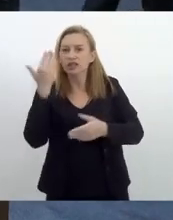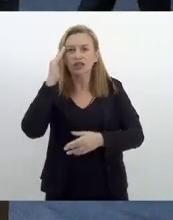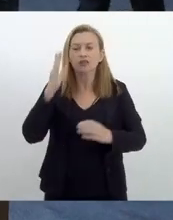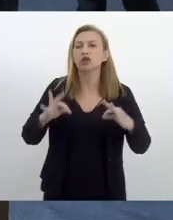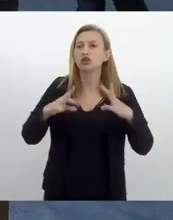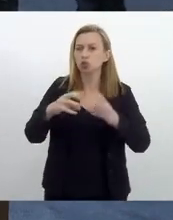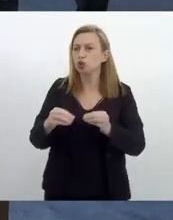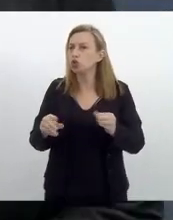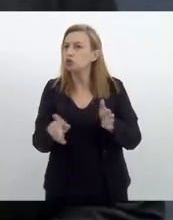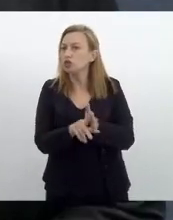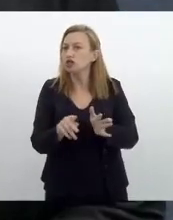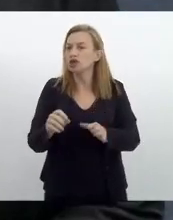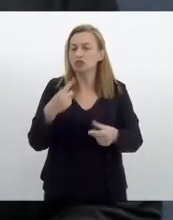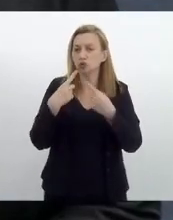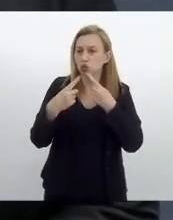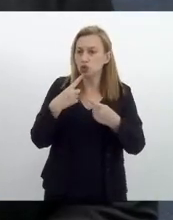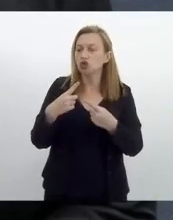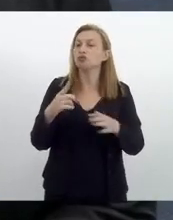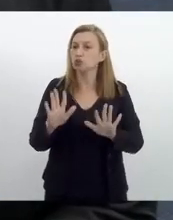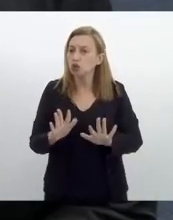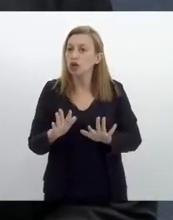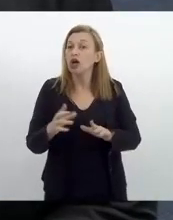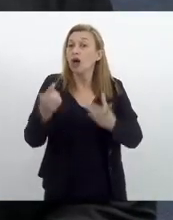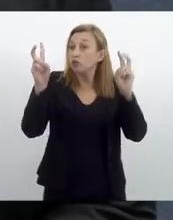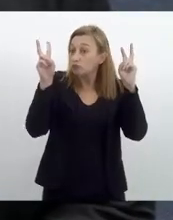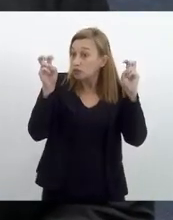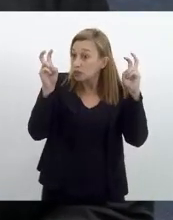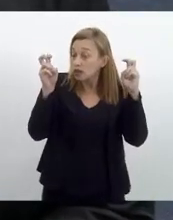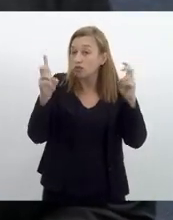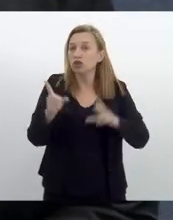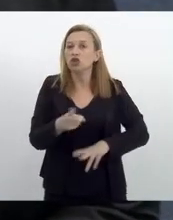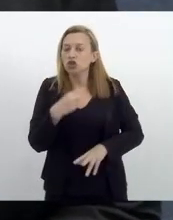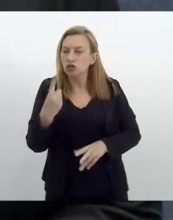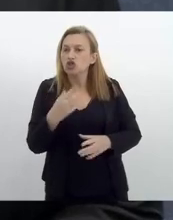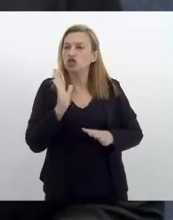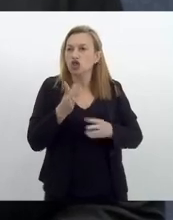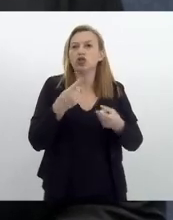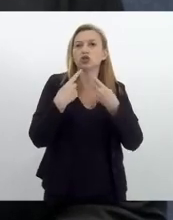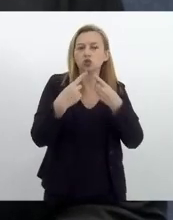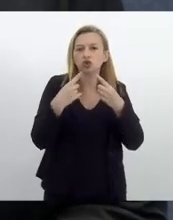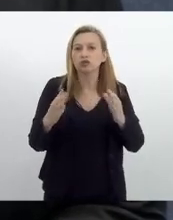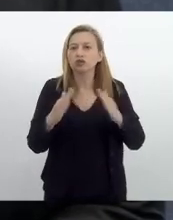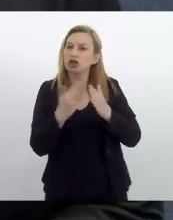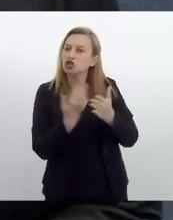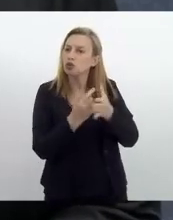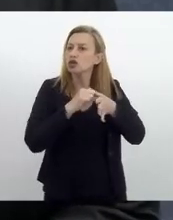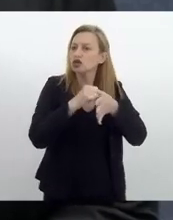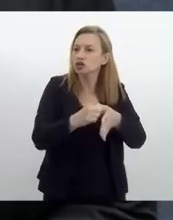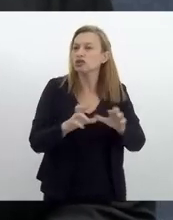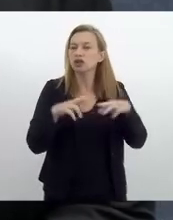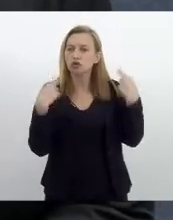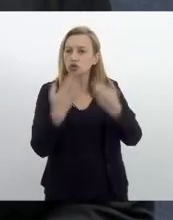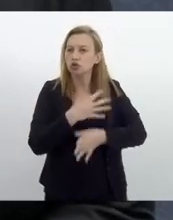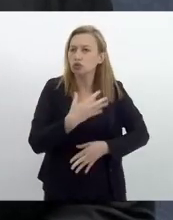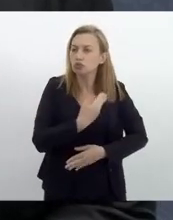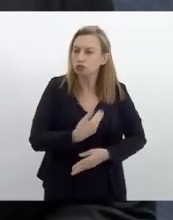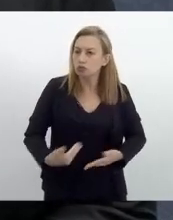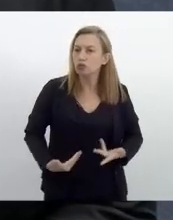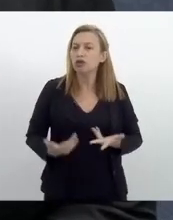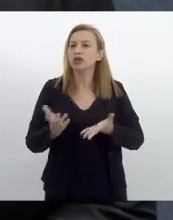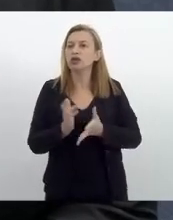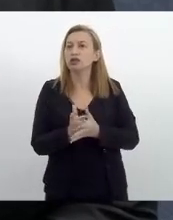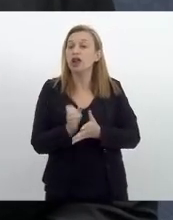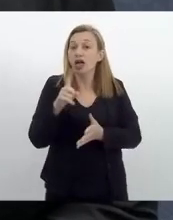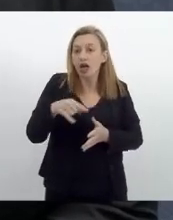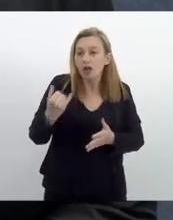todos os projetos, isso é indiscutível. Esse é um tema que a gente discutiu nos Colégios Líder, discutiu nas audiências públicas, porque